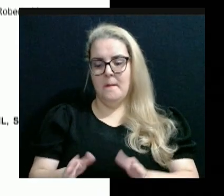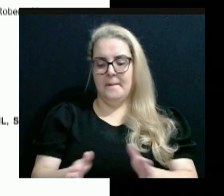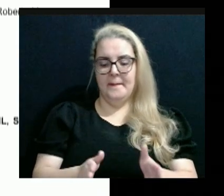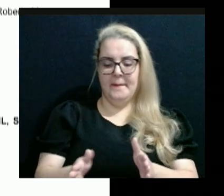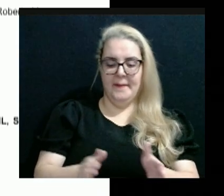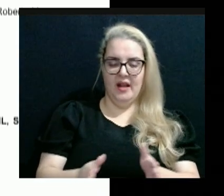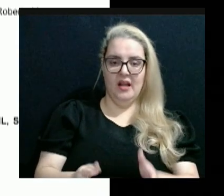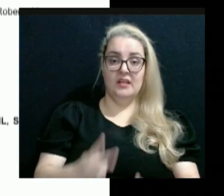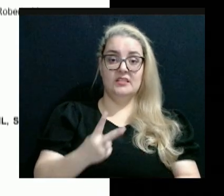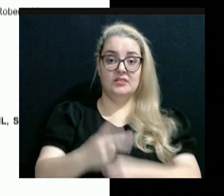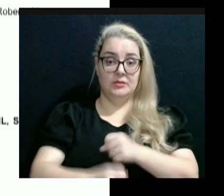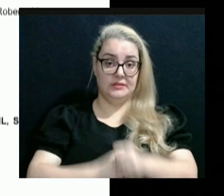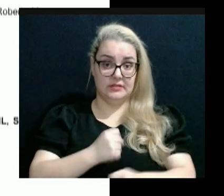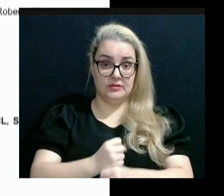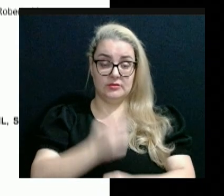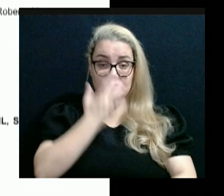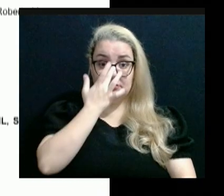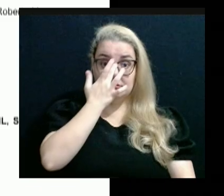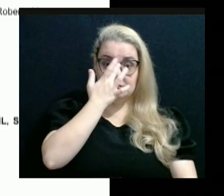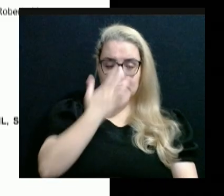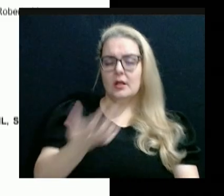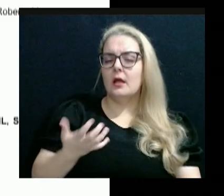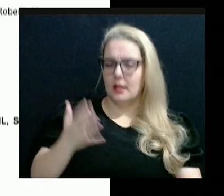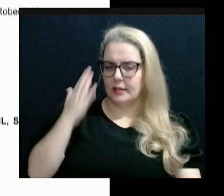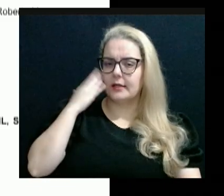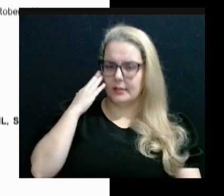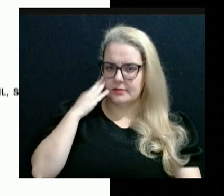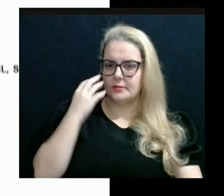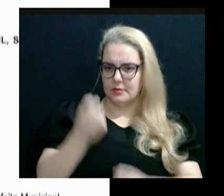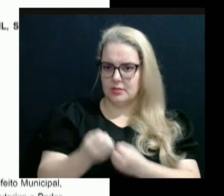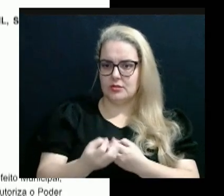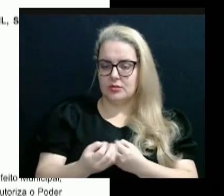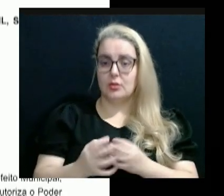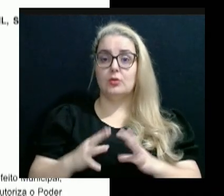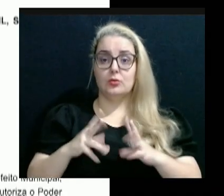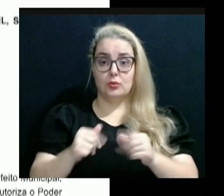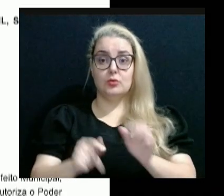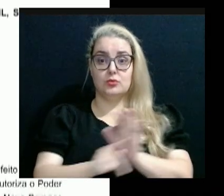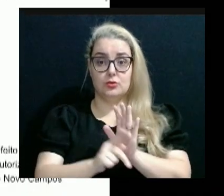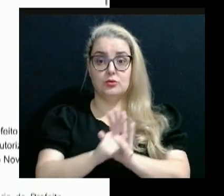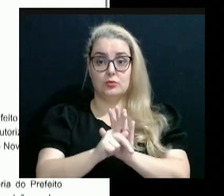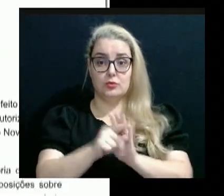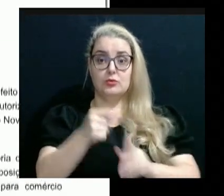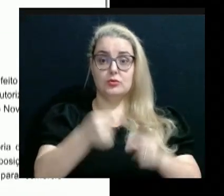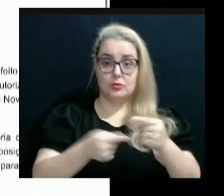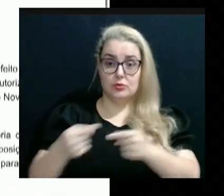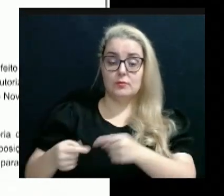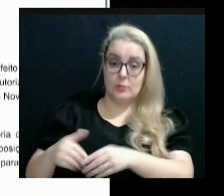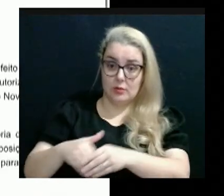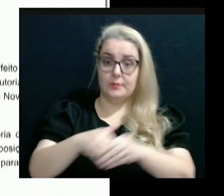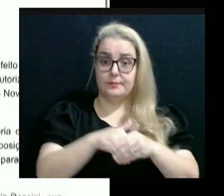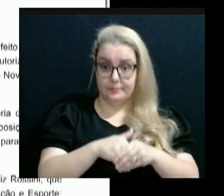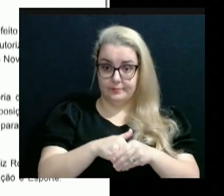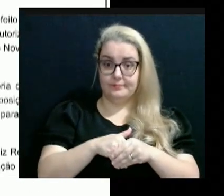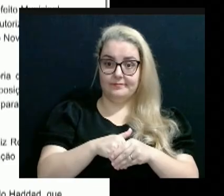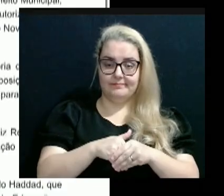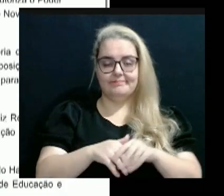2 anos. Quer ficar muito bem informado, saber todos os projetos que serão discutidos e votados? É só entrar